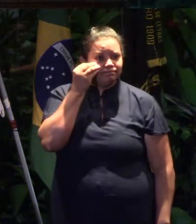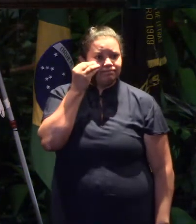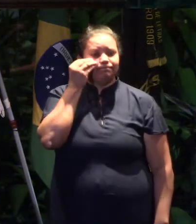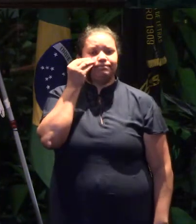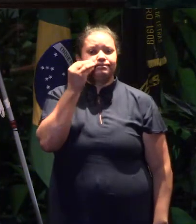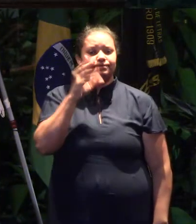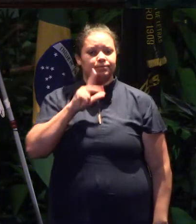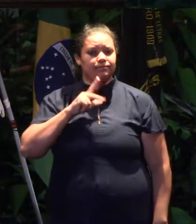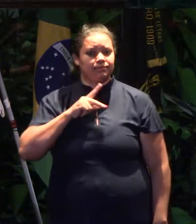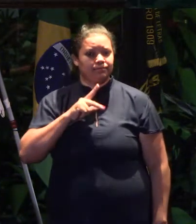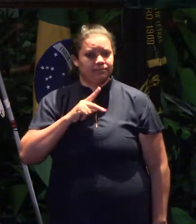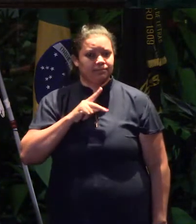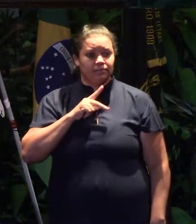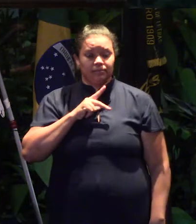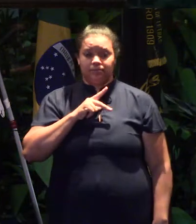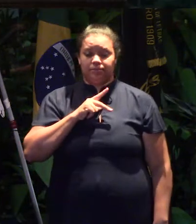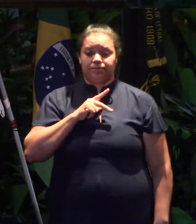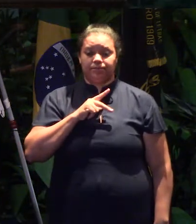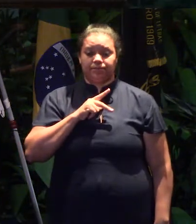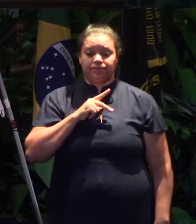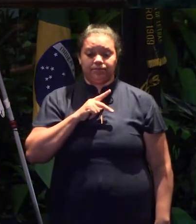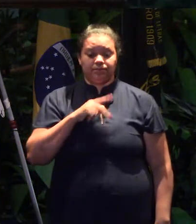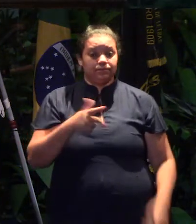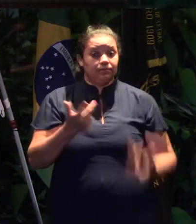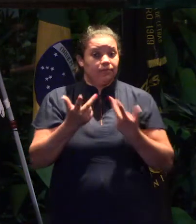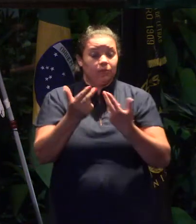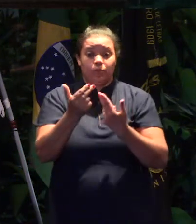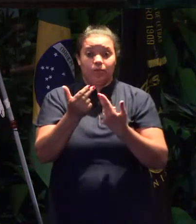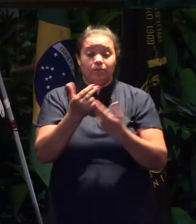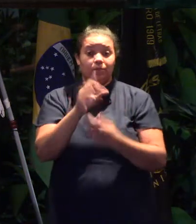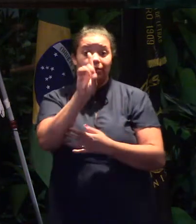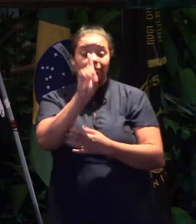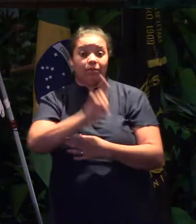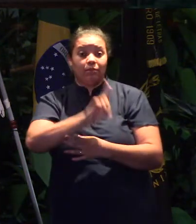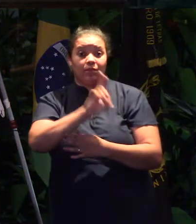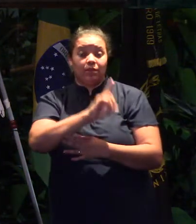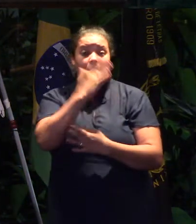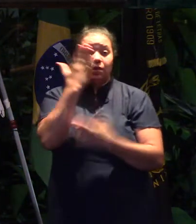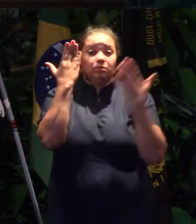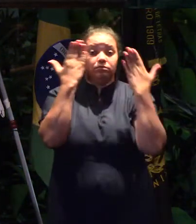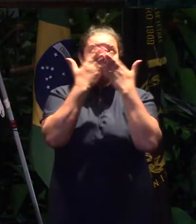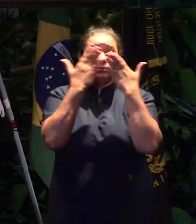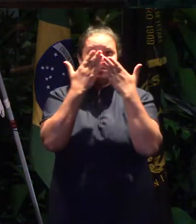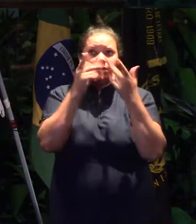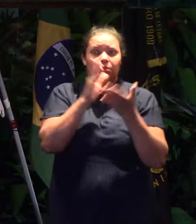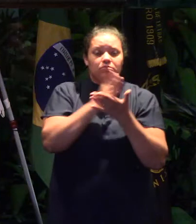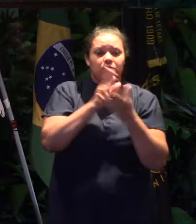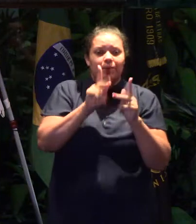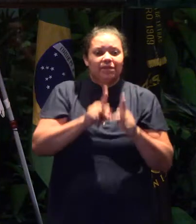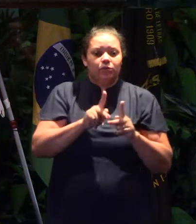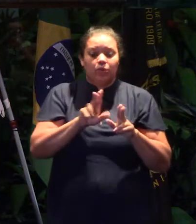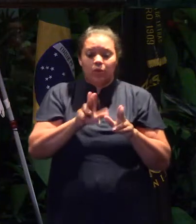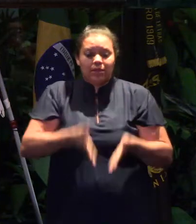absolutamente pessoais e intransferíveis. Assim é com a questão da deficiência visual. Há pessoas que nunca enxergaram, outras que